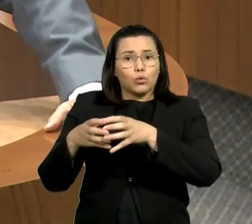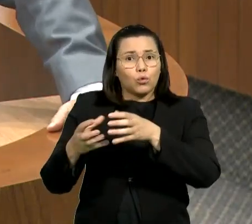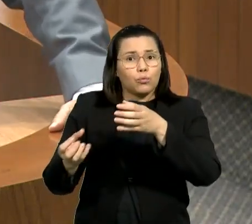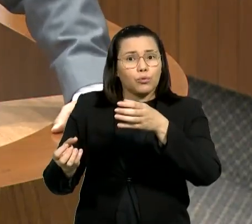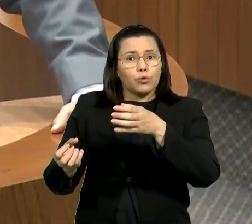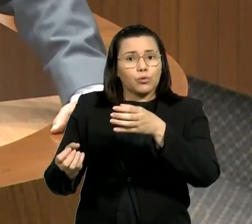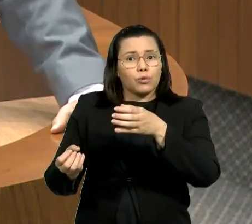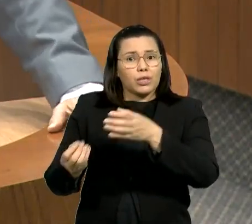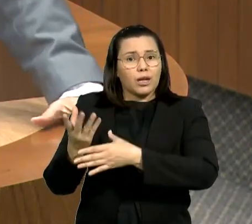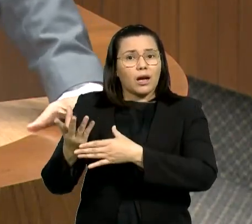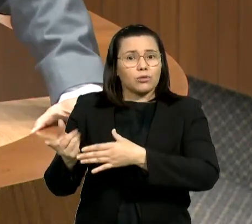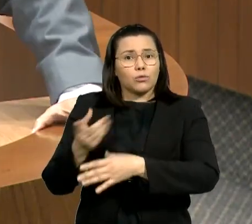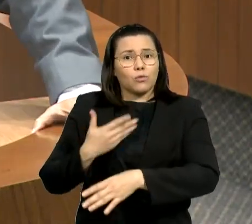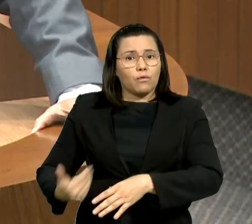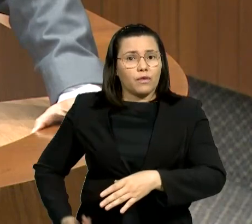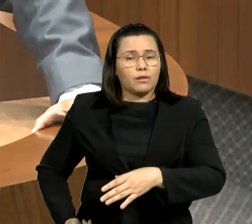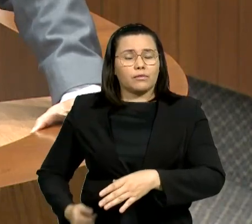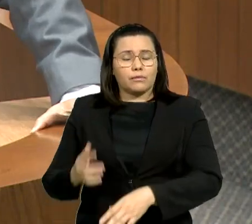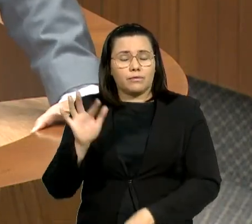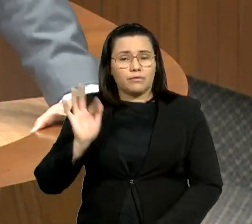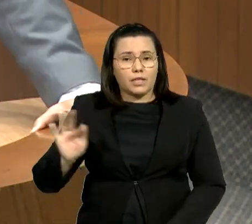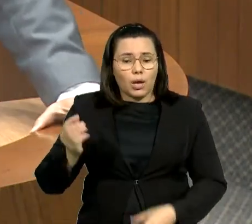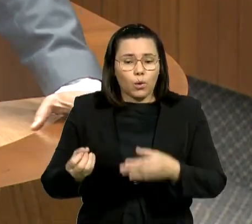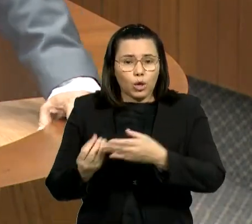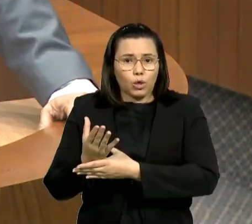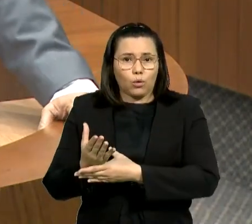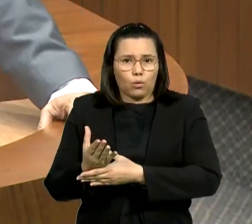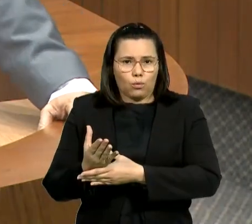aqui numa comissão especial